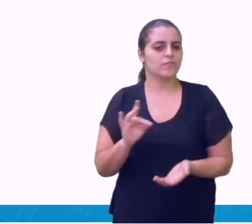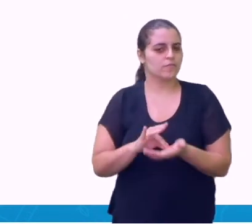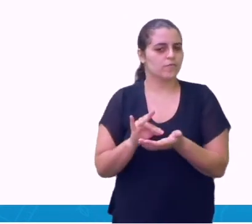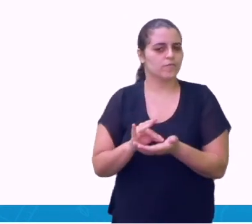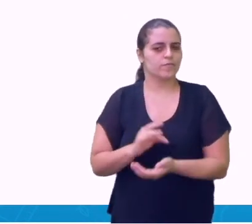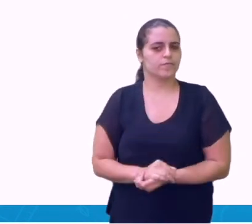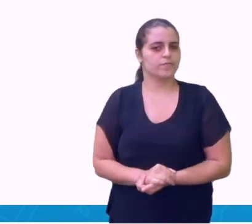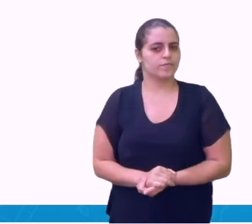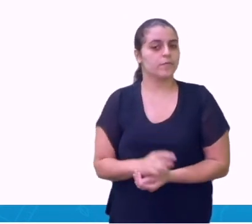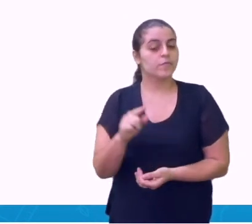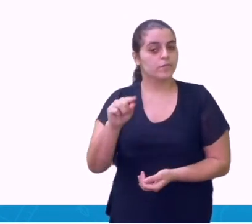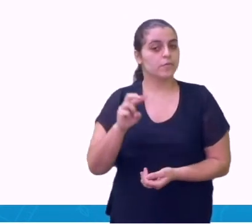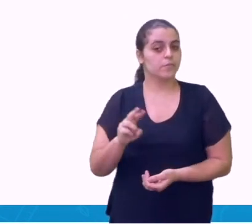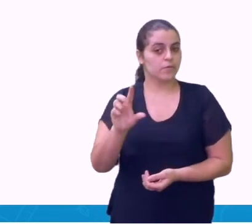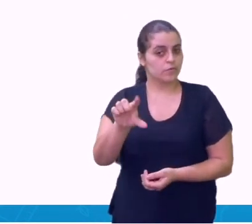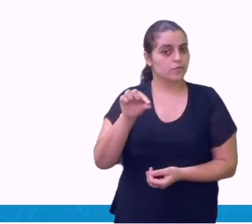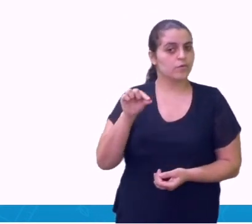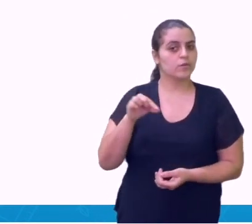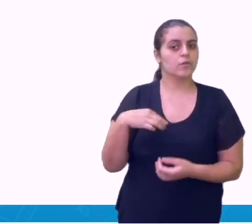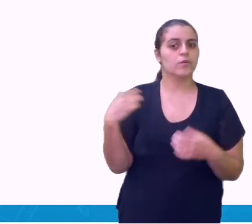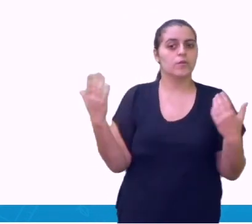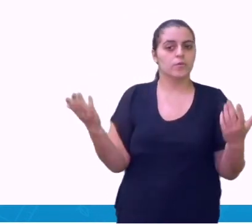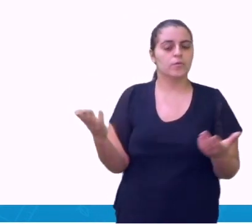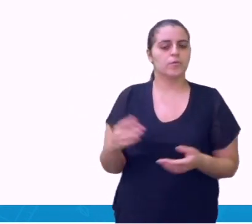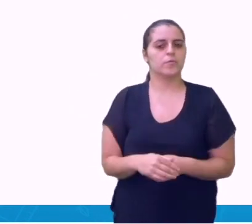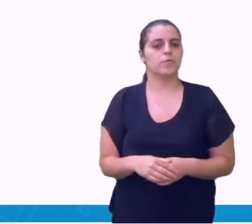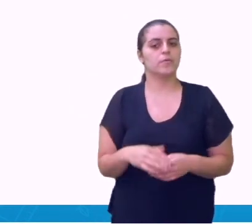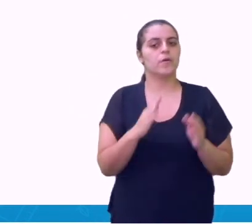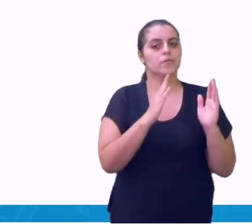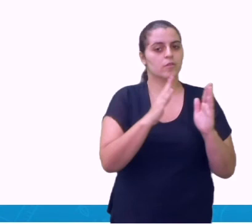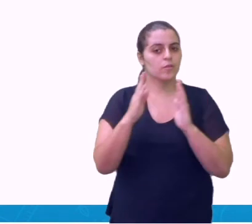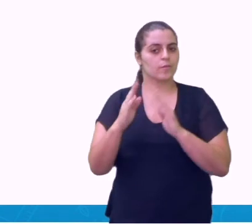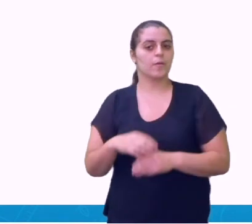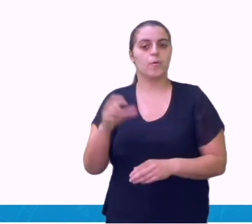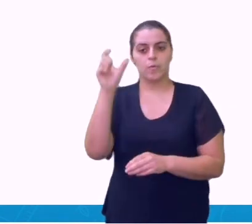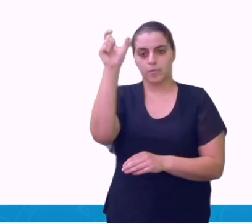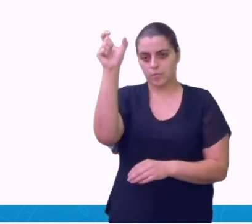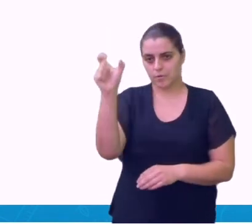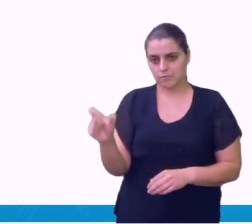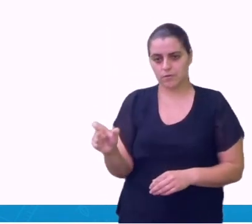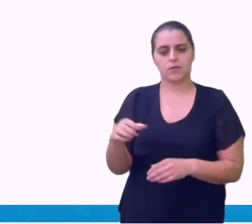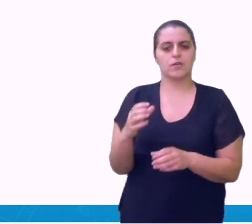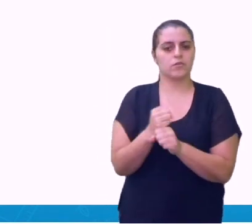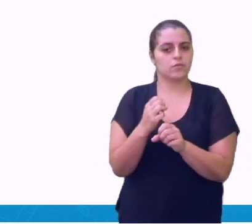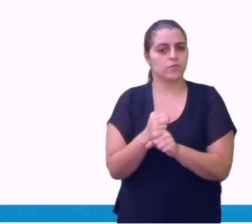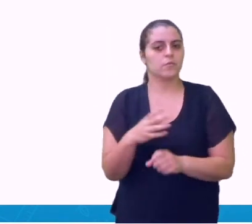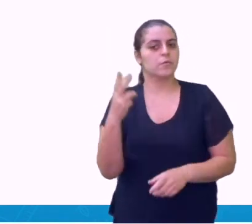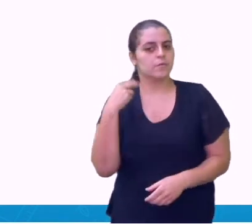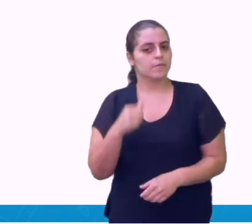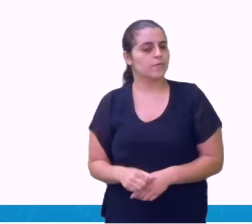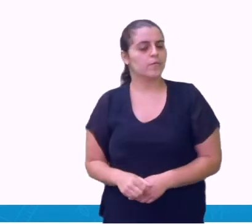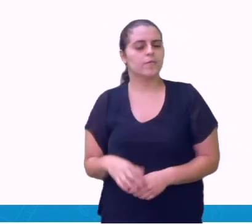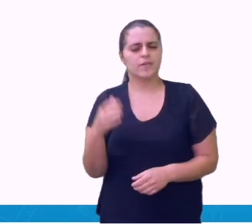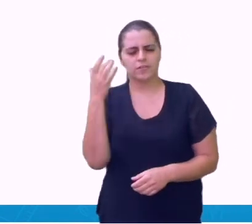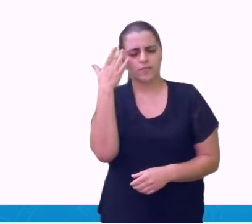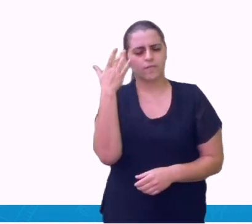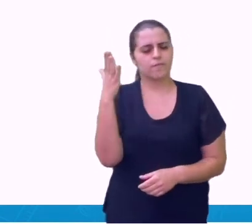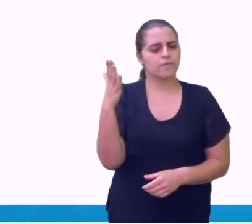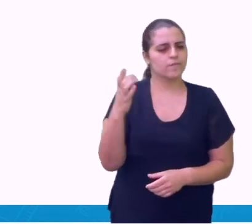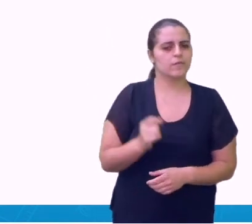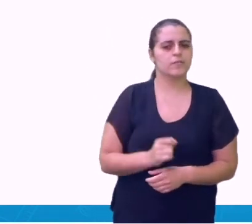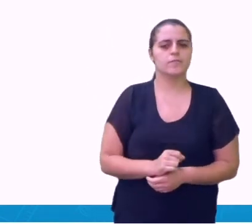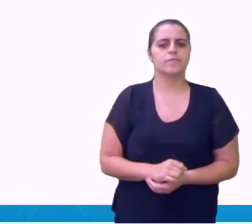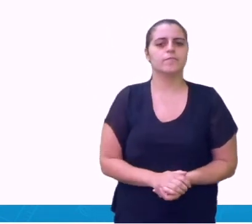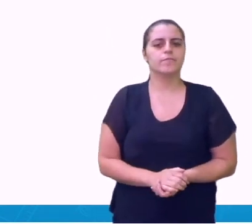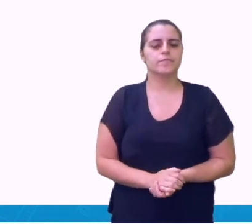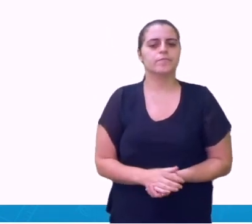verdade? Mas vocês podem escolher tanto a sentença matemática quanto o cálculo. O que precisa ficar bem